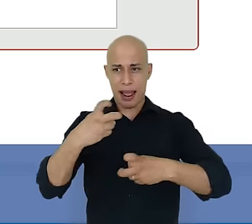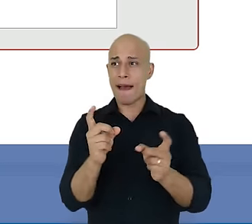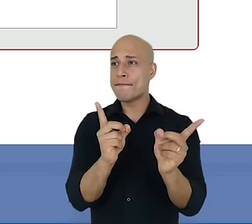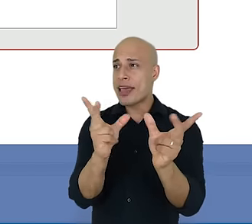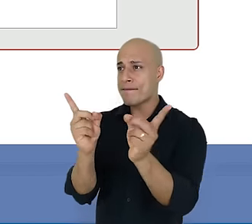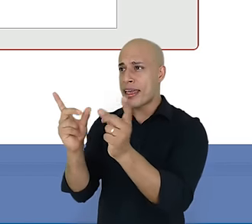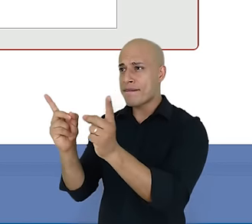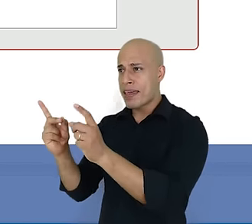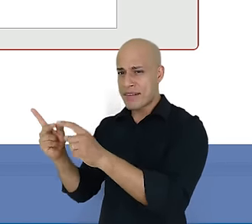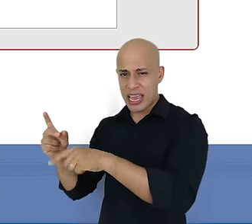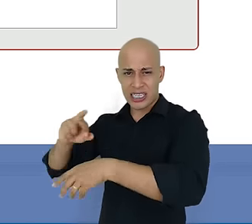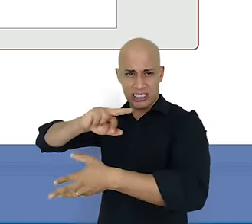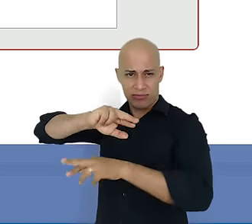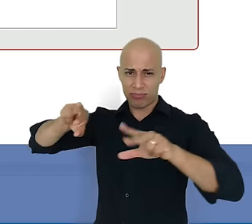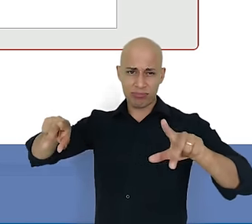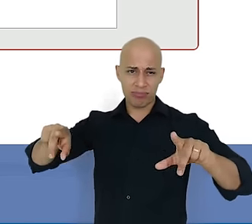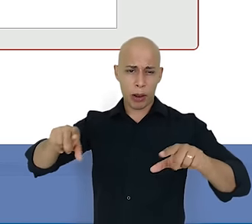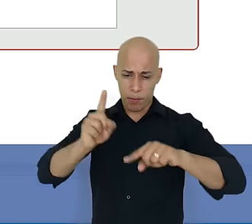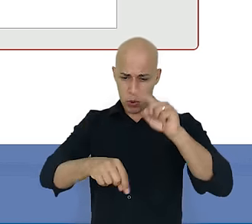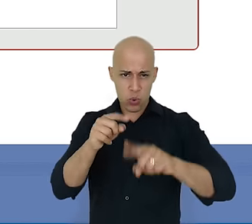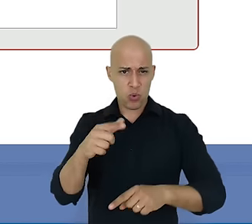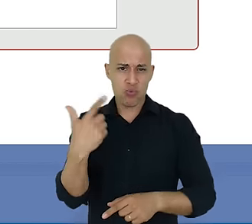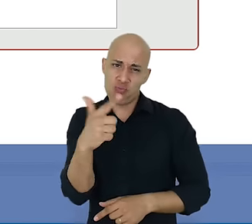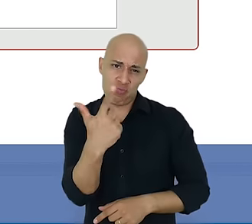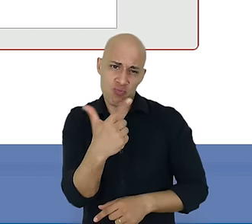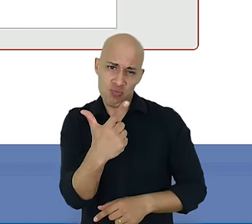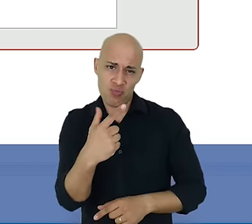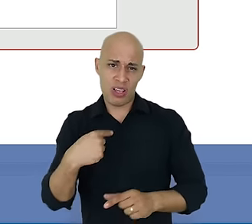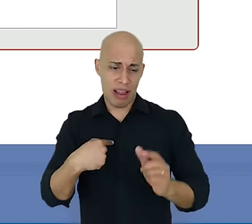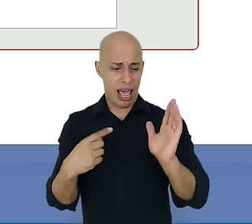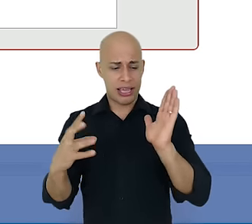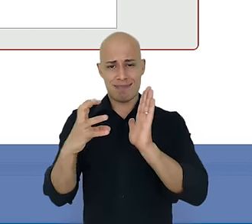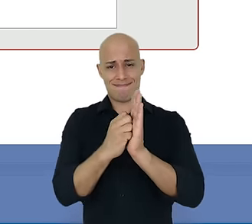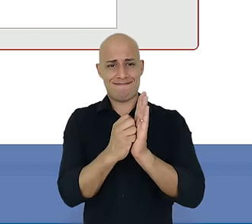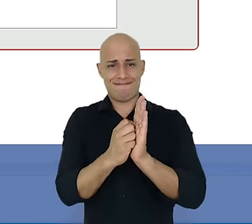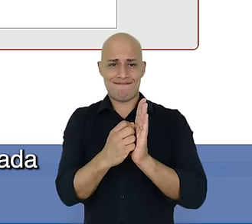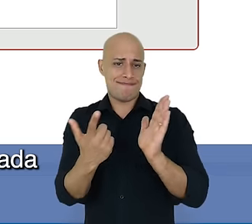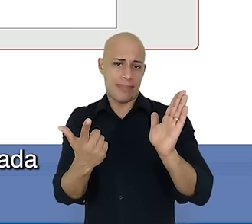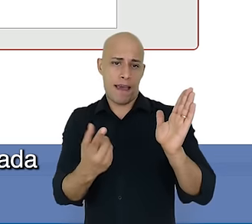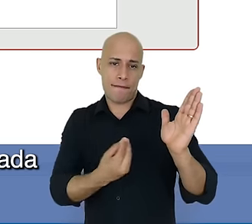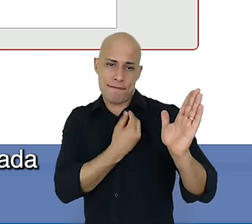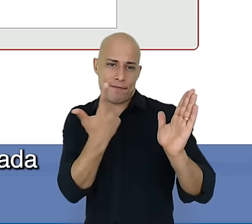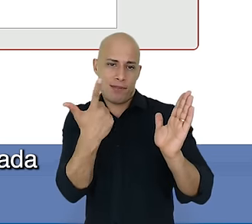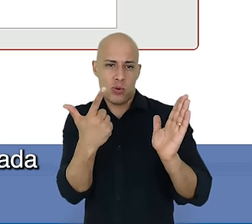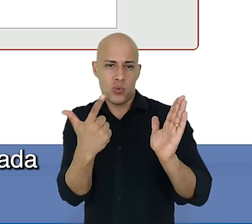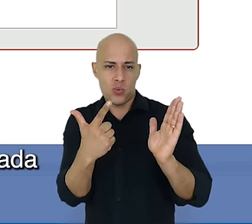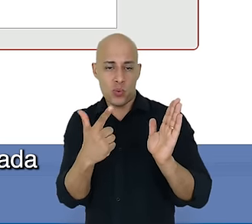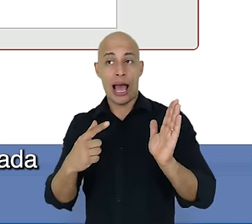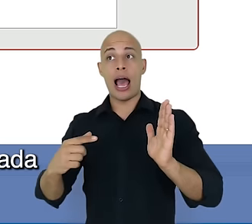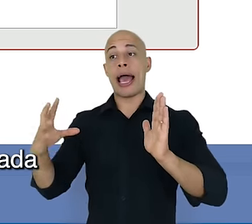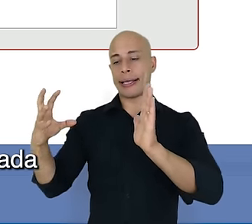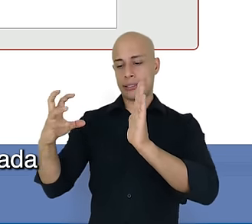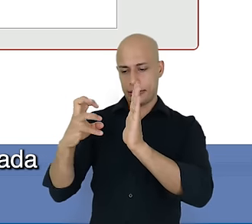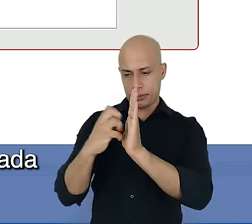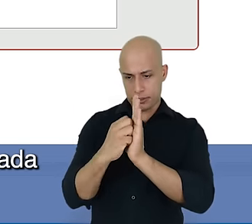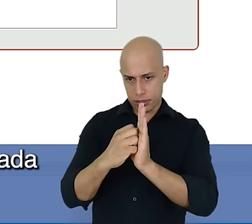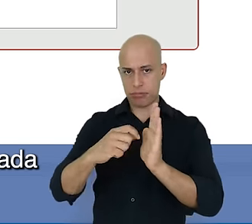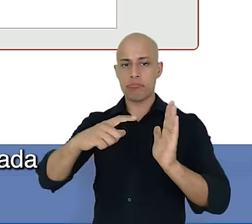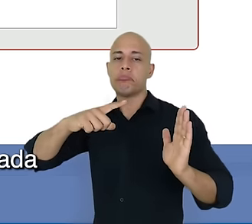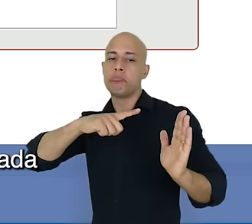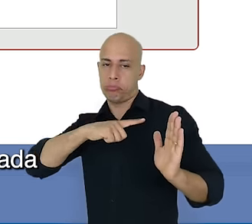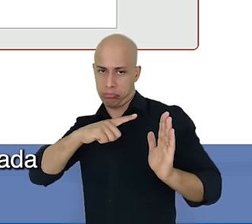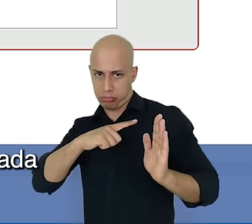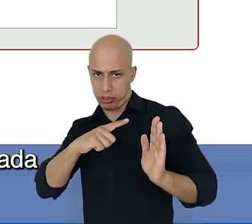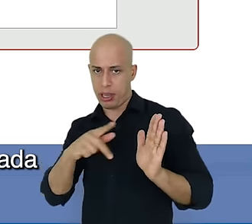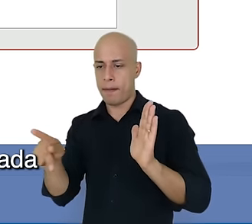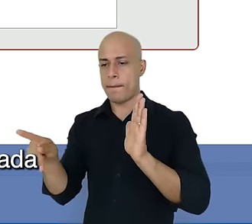noss nossa inscrição no caso não vai estar em funcionamento a gente tem uma inscrição disponibilizada